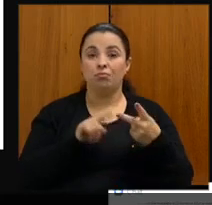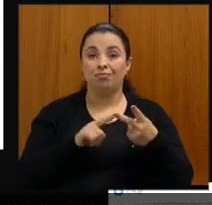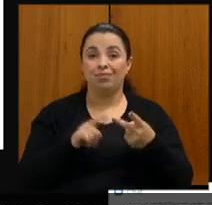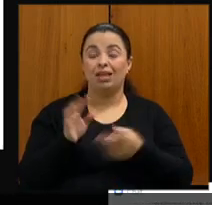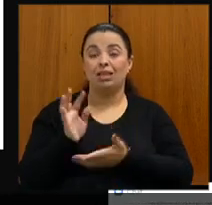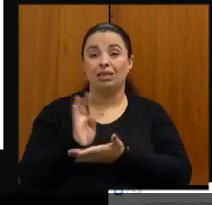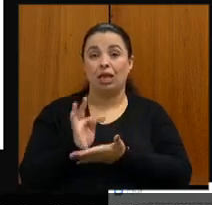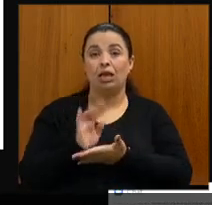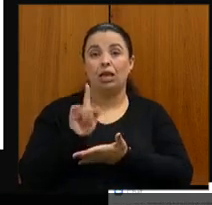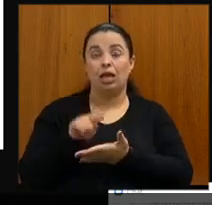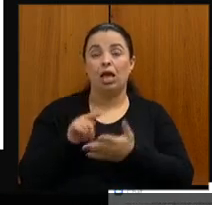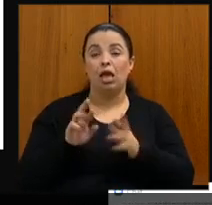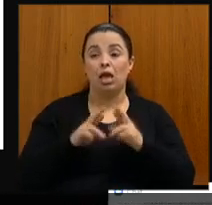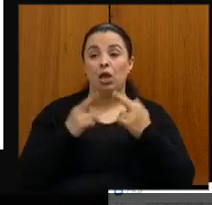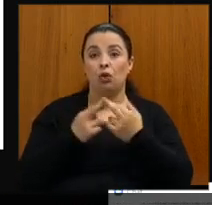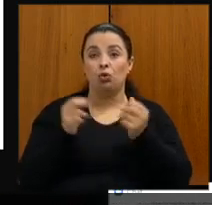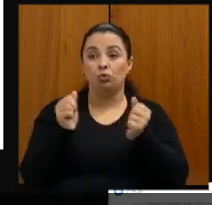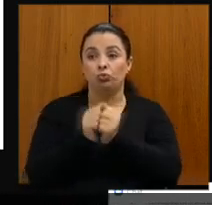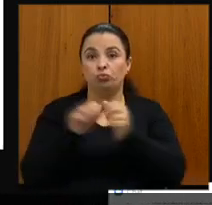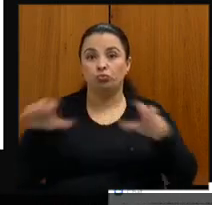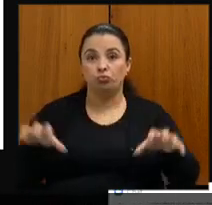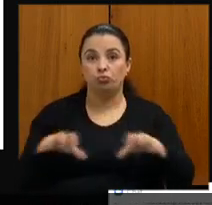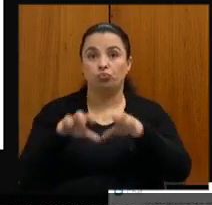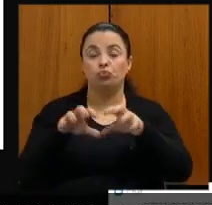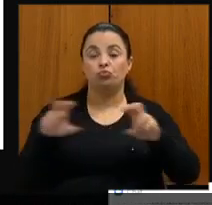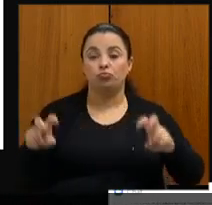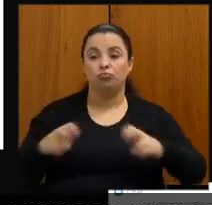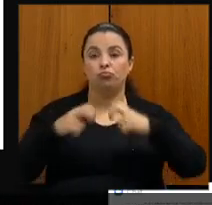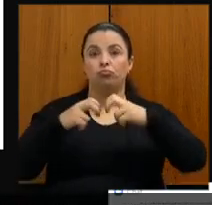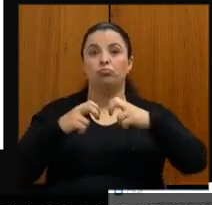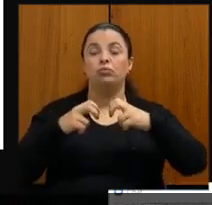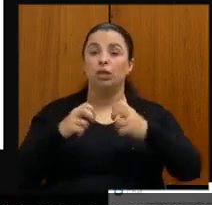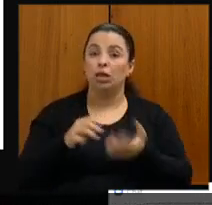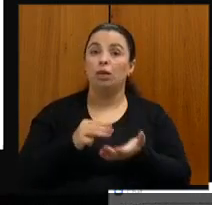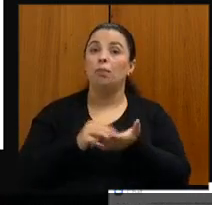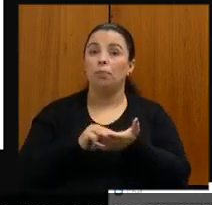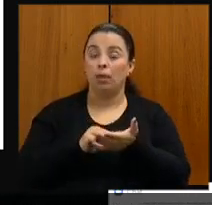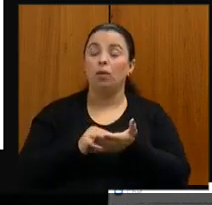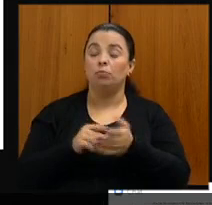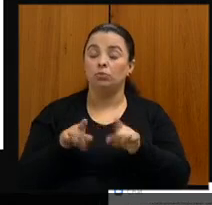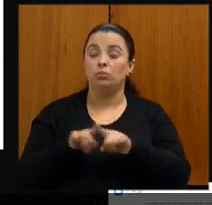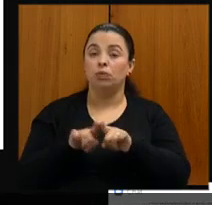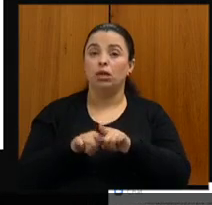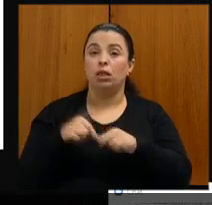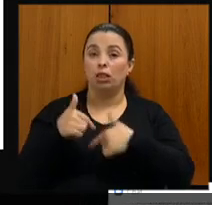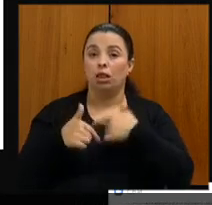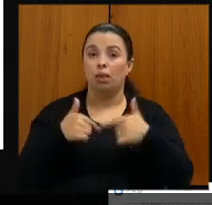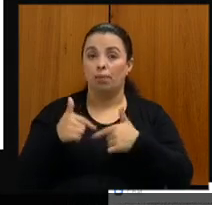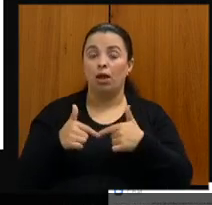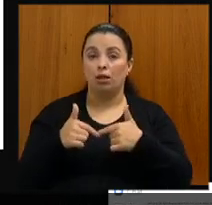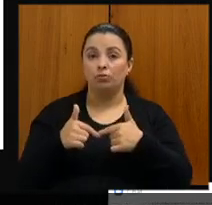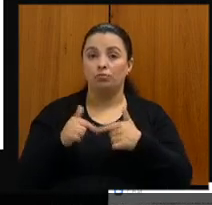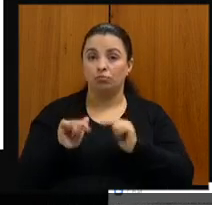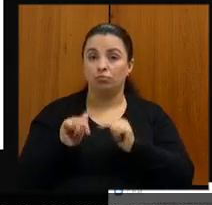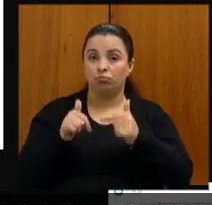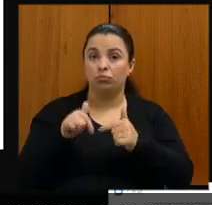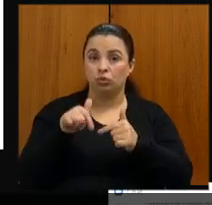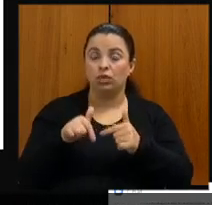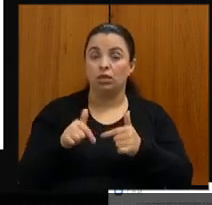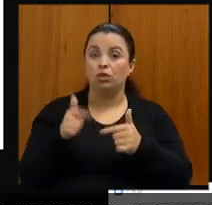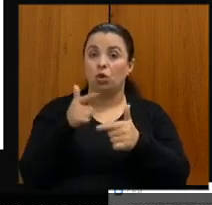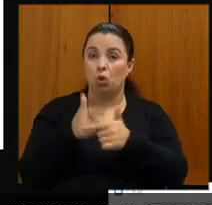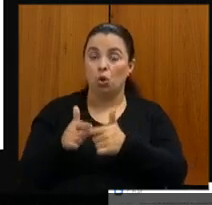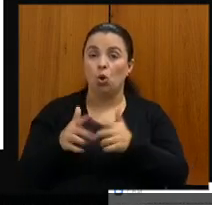reuniões com as partes envolvidas e membros que atuam no conflito é e alguns membros fixos da